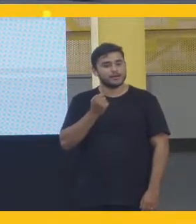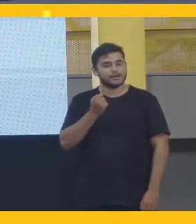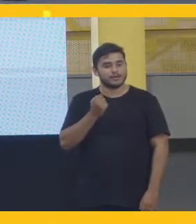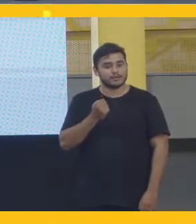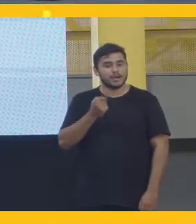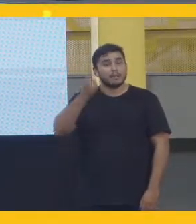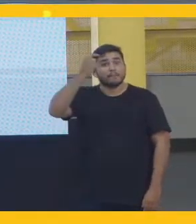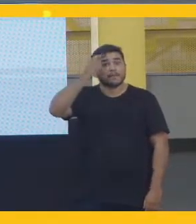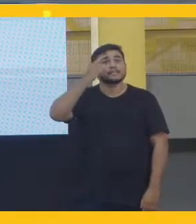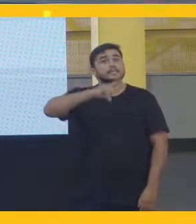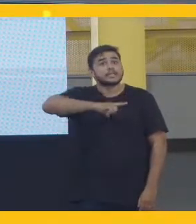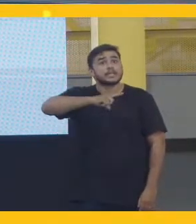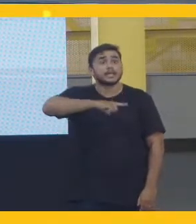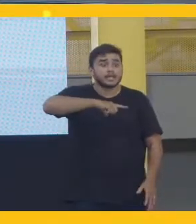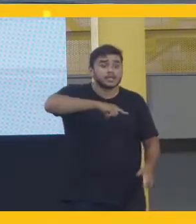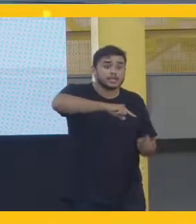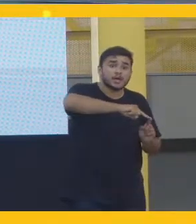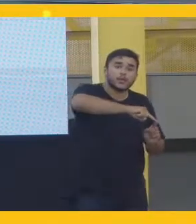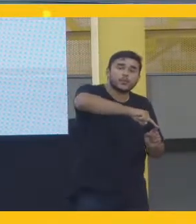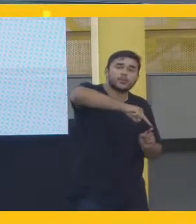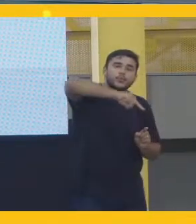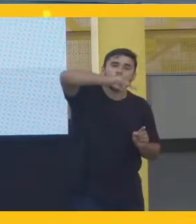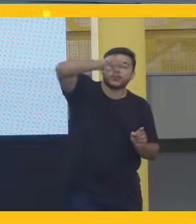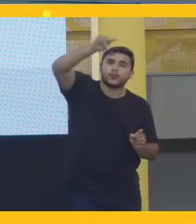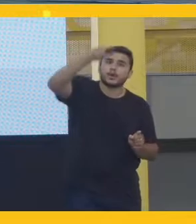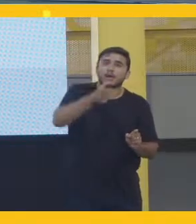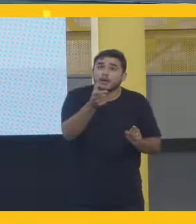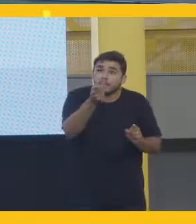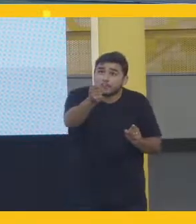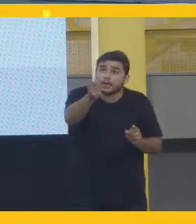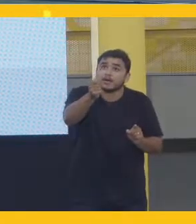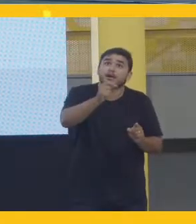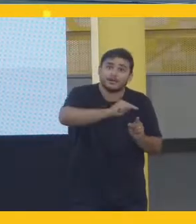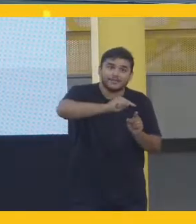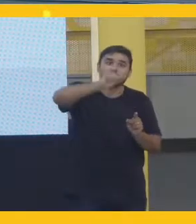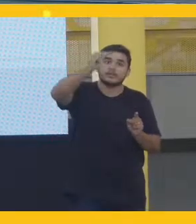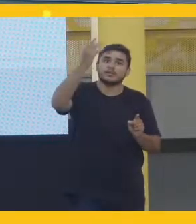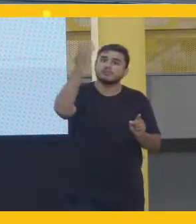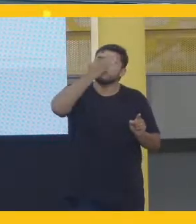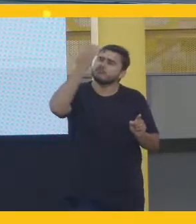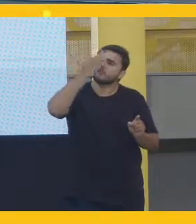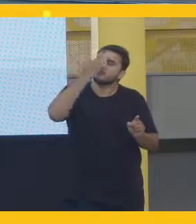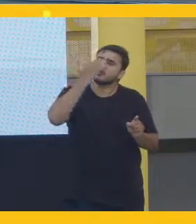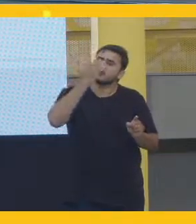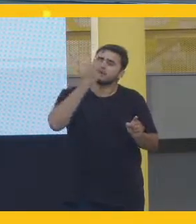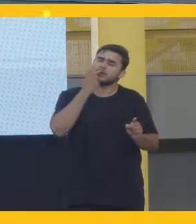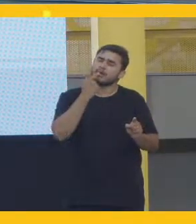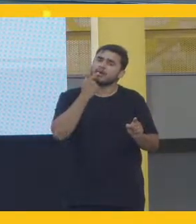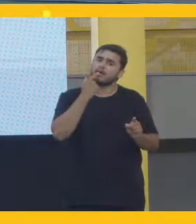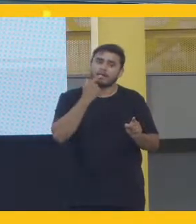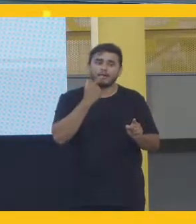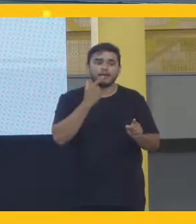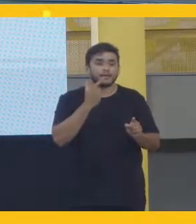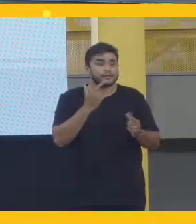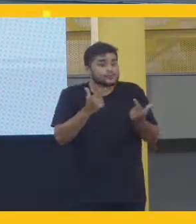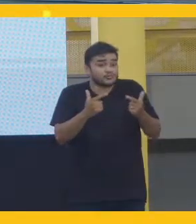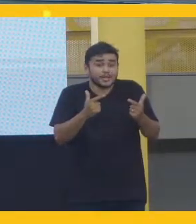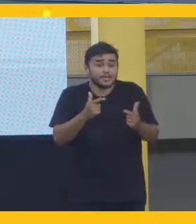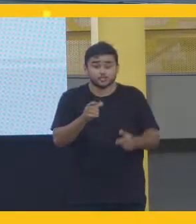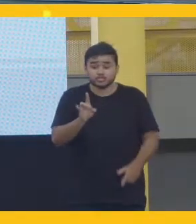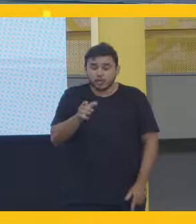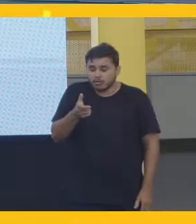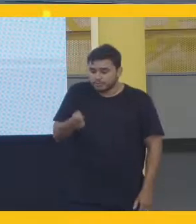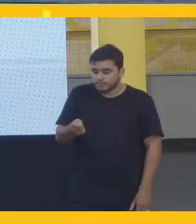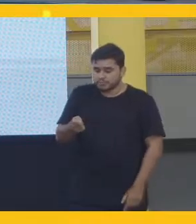a gente acaba vendo apenas um pontinho. Se não tiver nada aqui no meio do caminho, você só vê